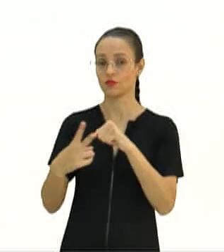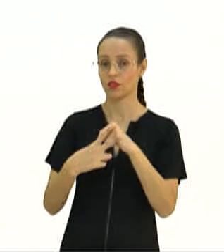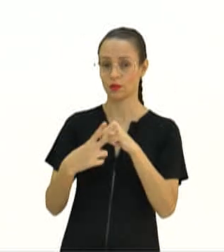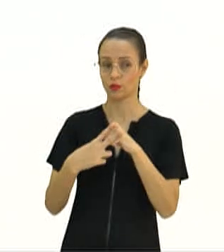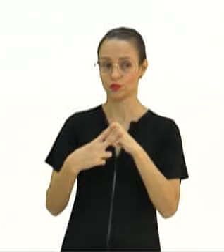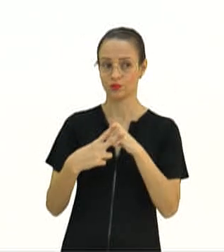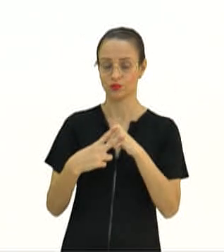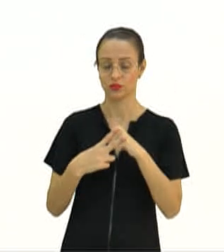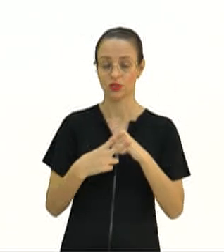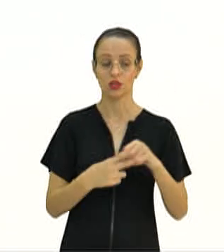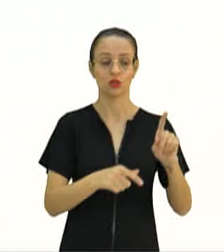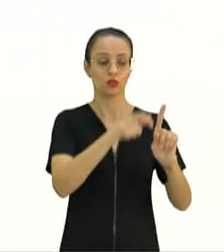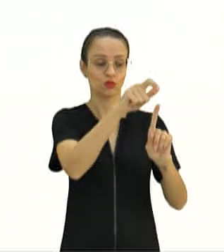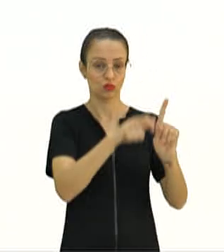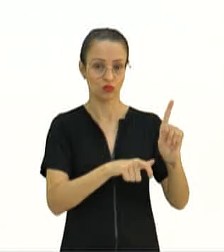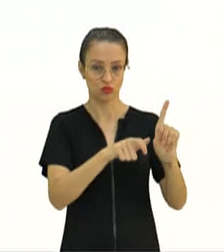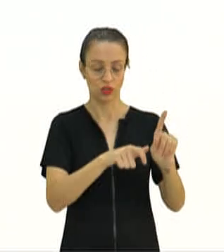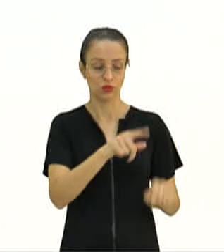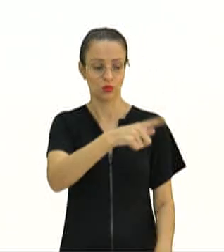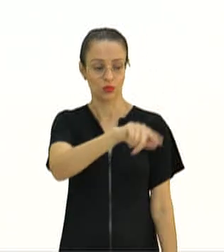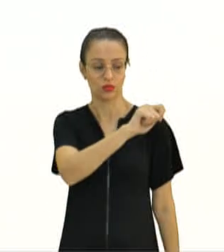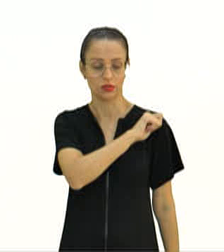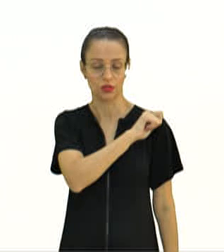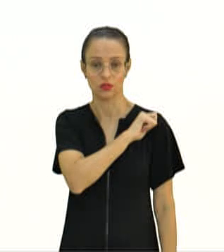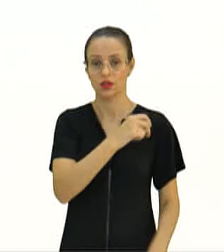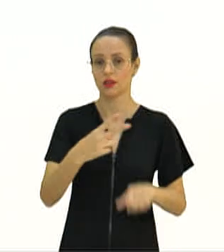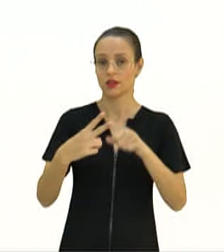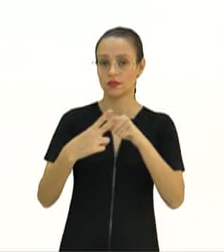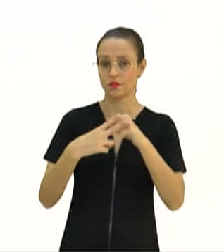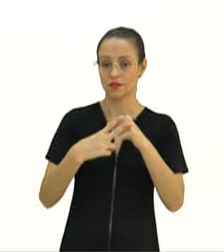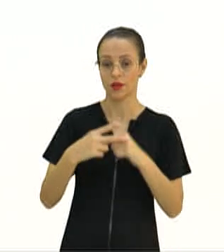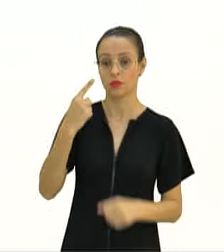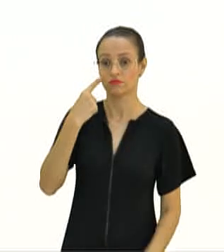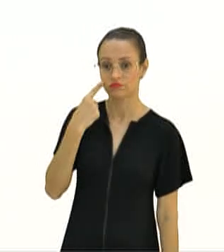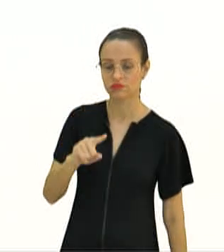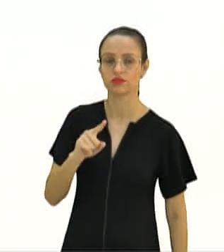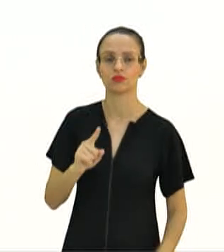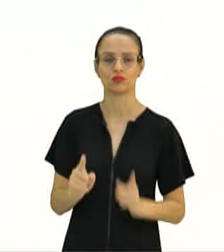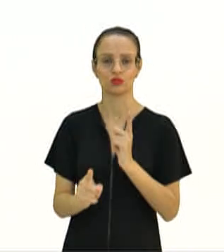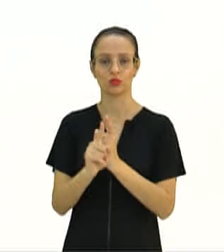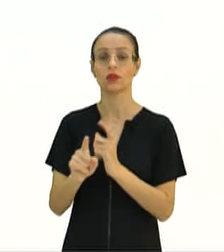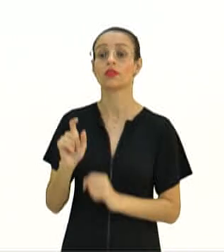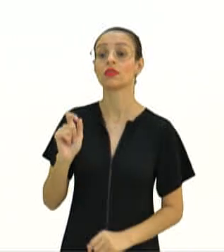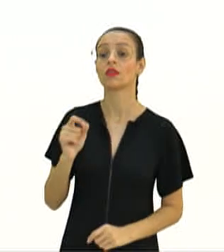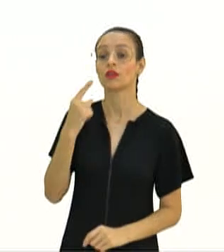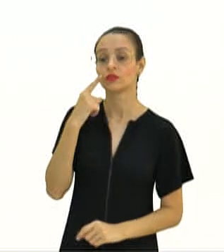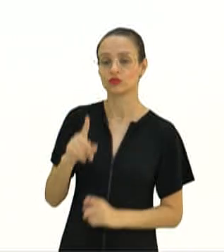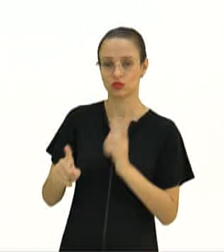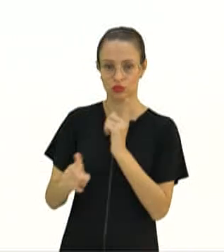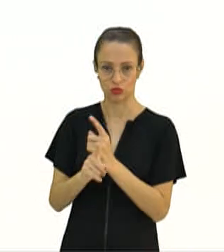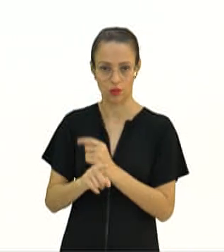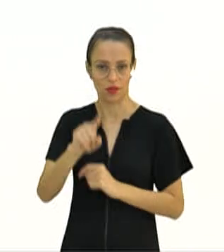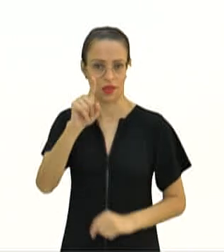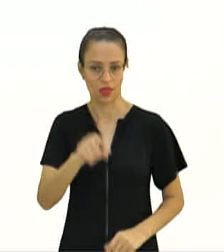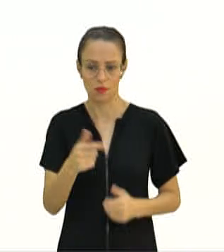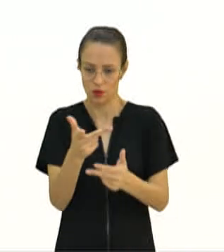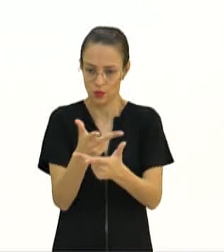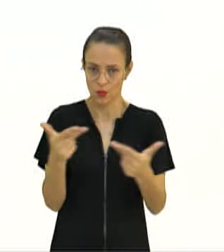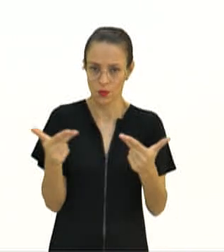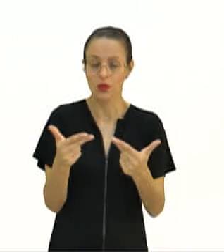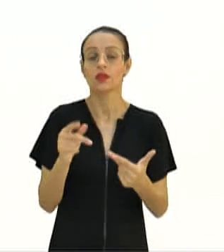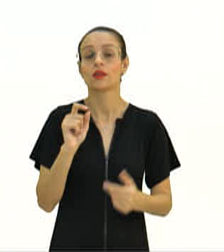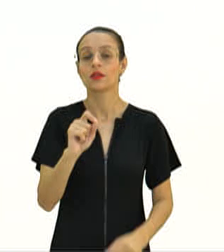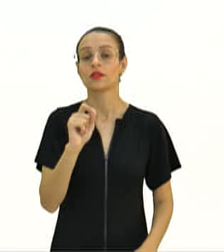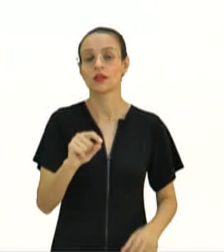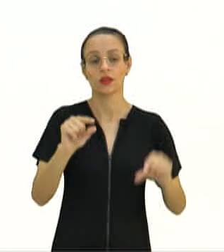Nós temos aqui o sujeito, os alunos, o verbo descobriram. Quem descobre, acabamos de ver, né, descobre algo, que é